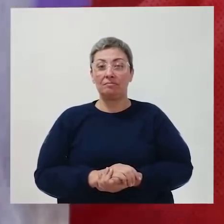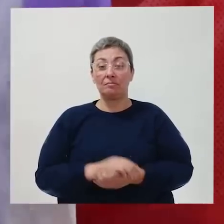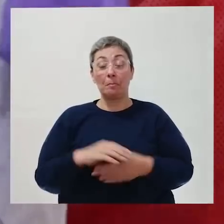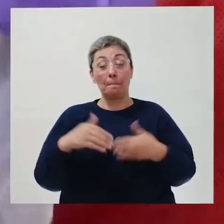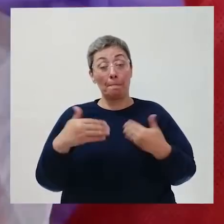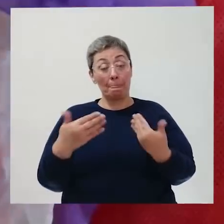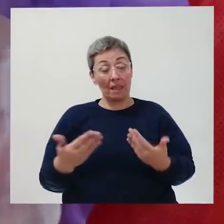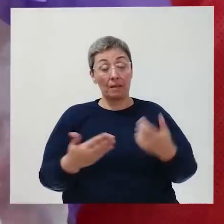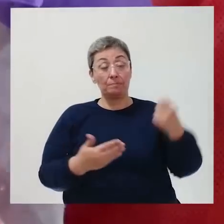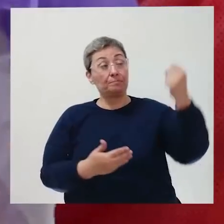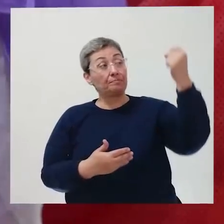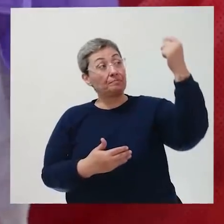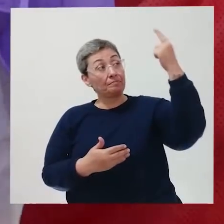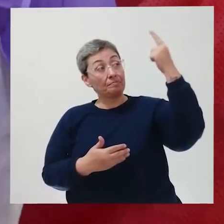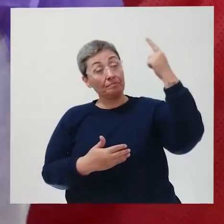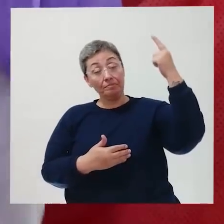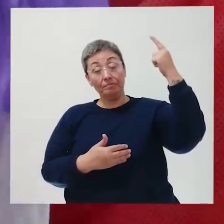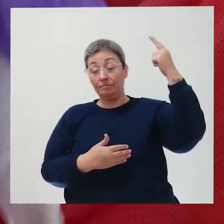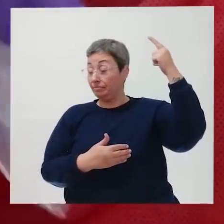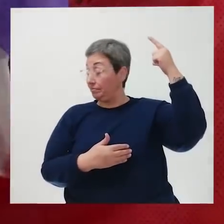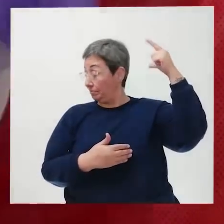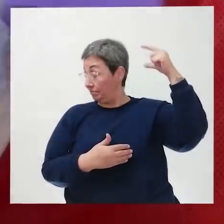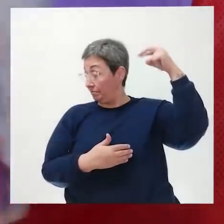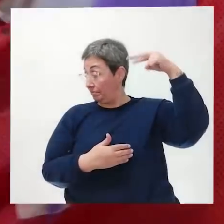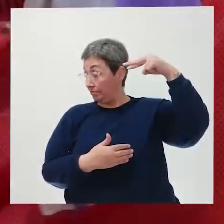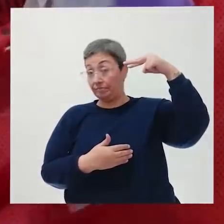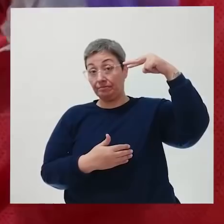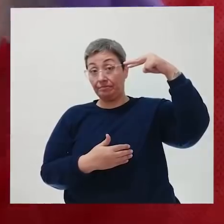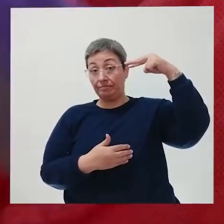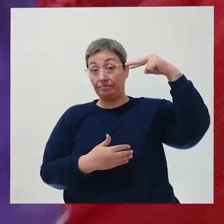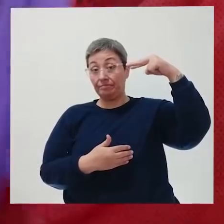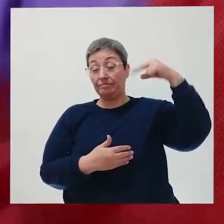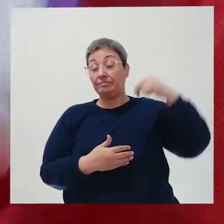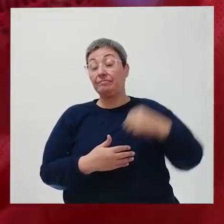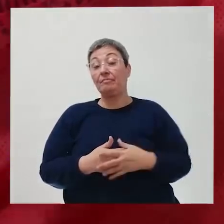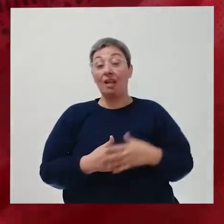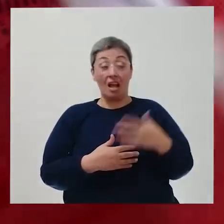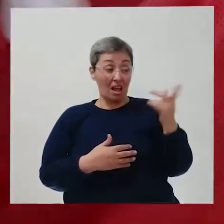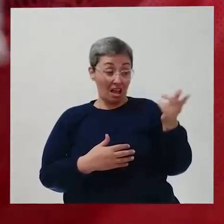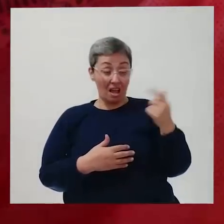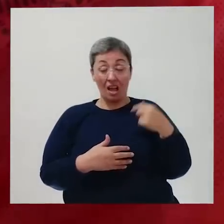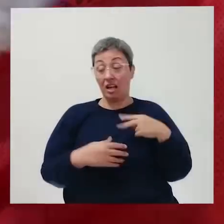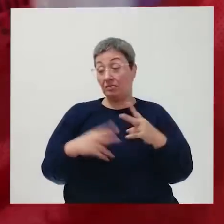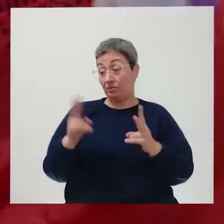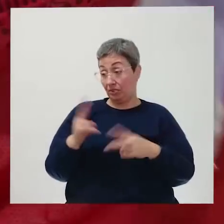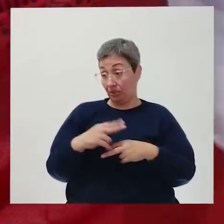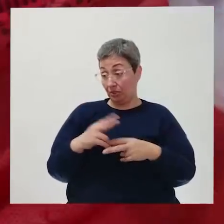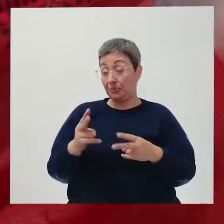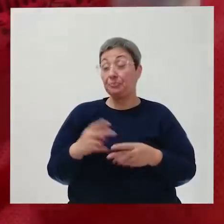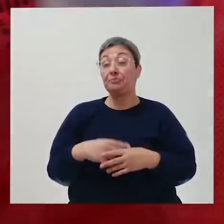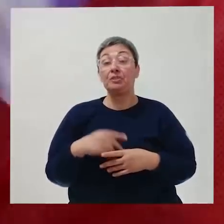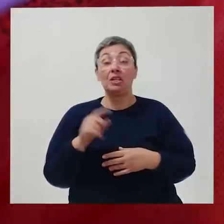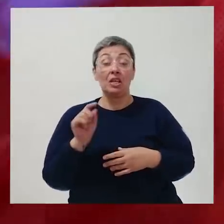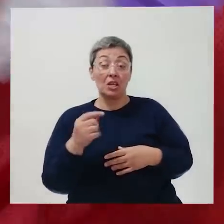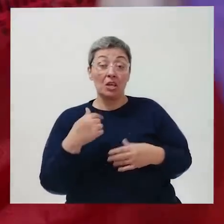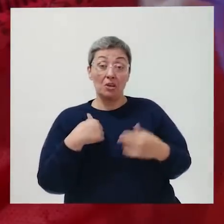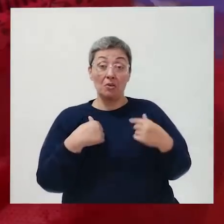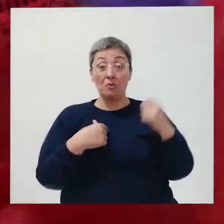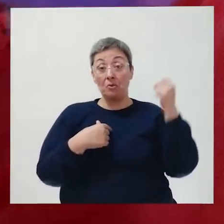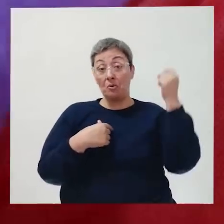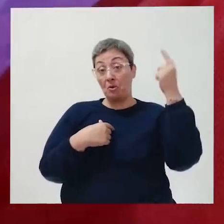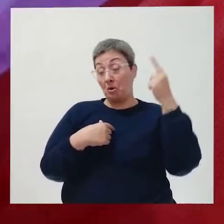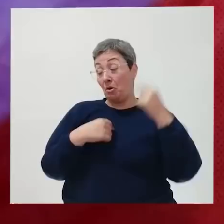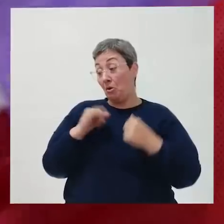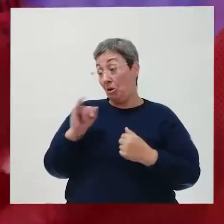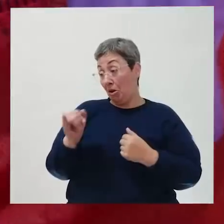Aí o sol olhou para o vento e disse assim: ah, senhor vento, então quer dizer